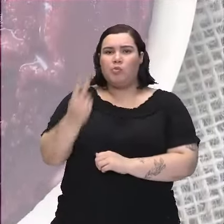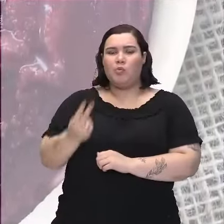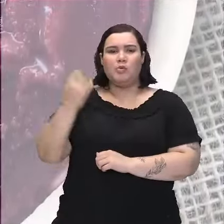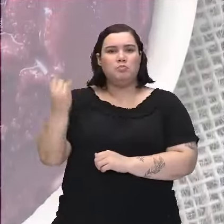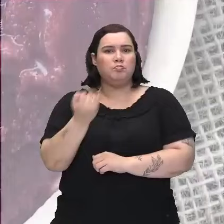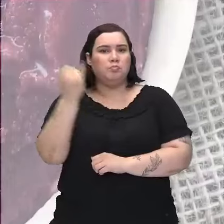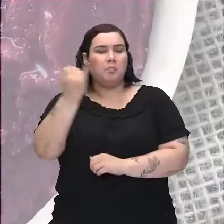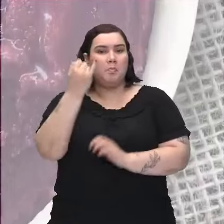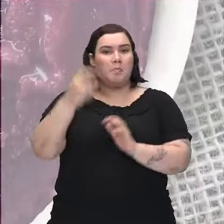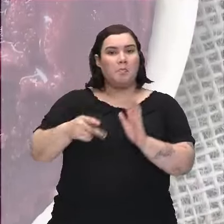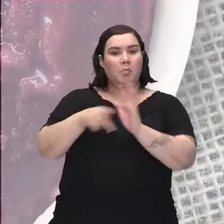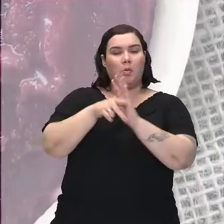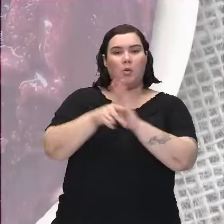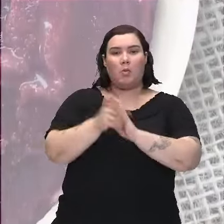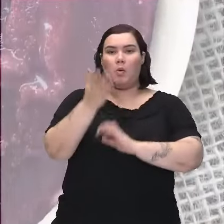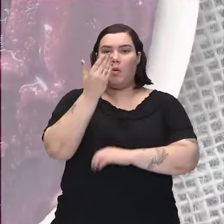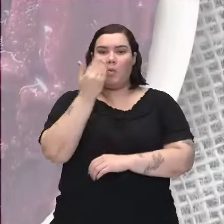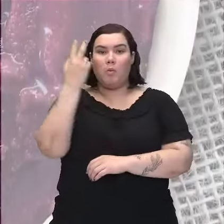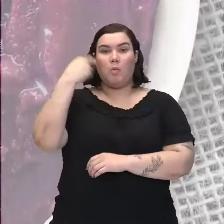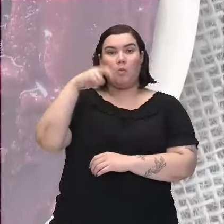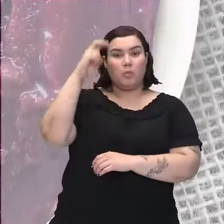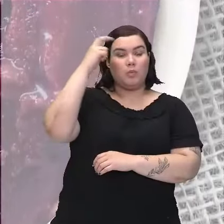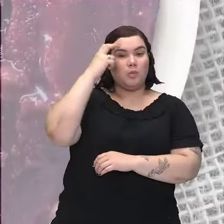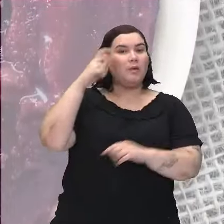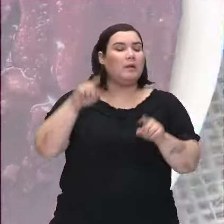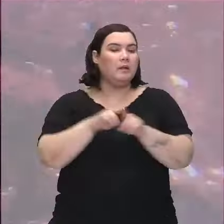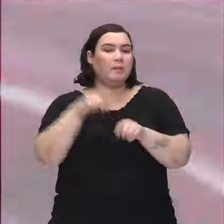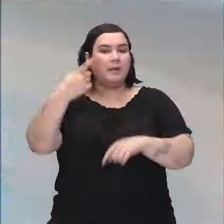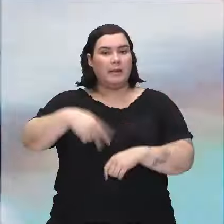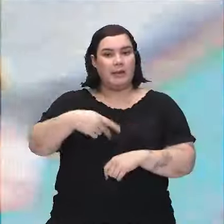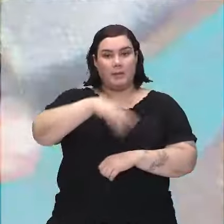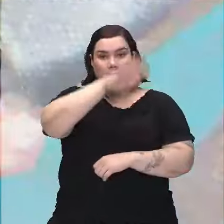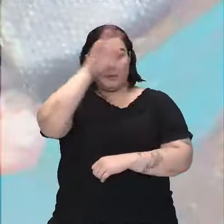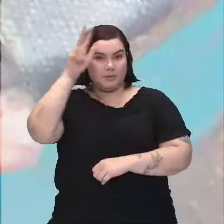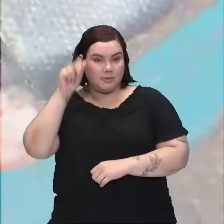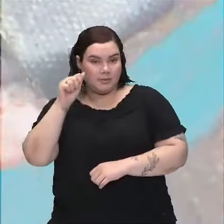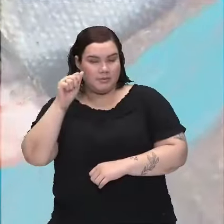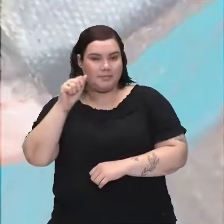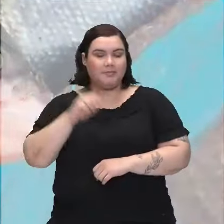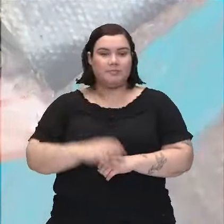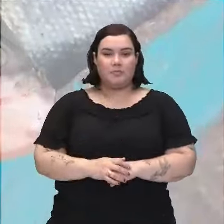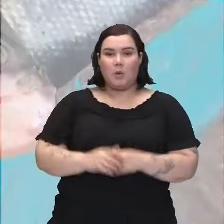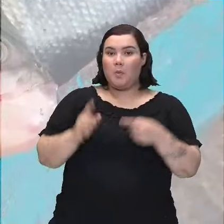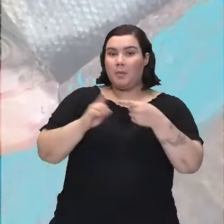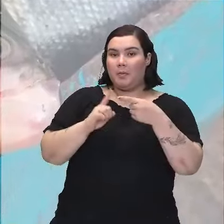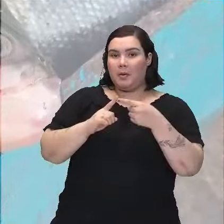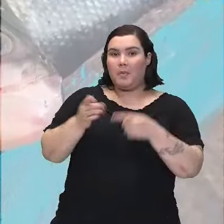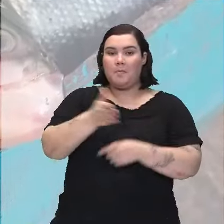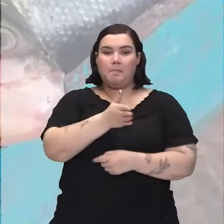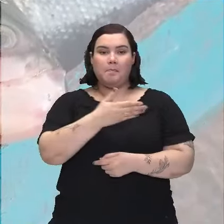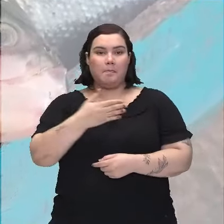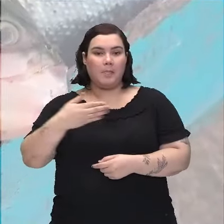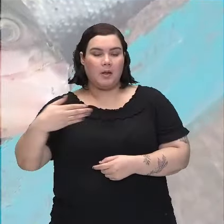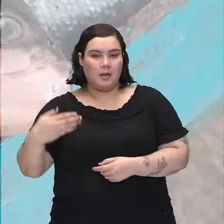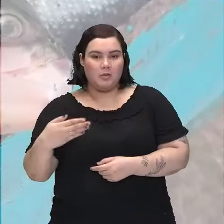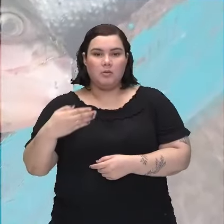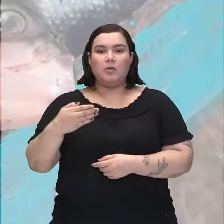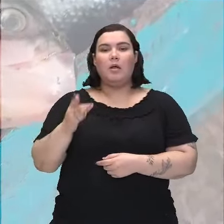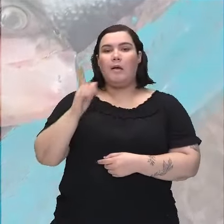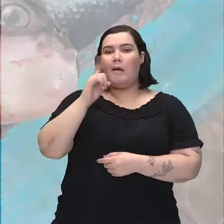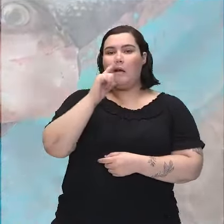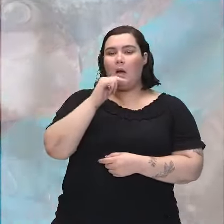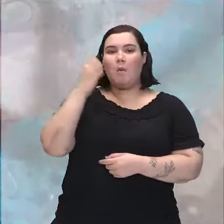da culinária e cultura da região amazônica? O primeiro é um peixe de